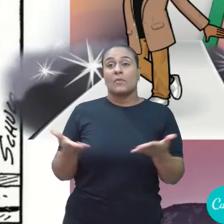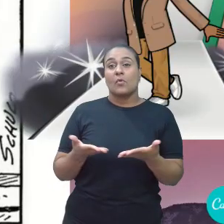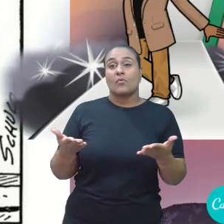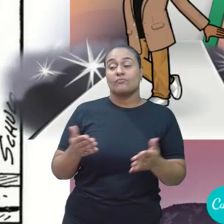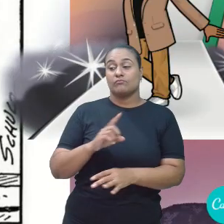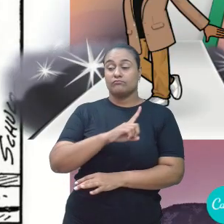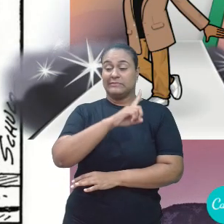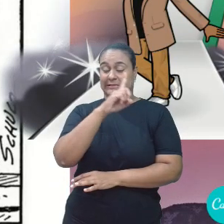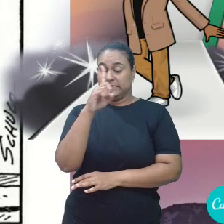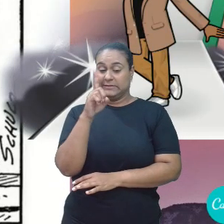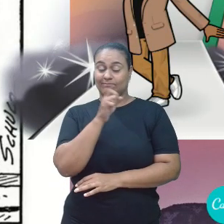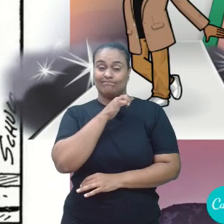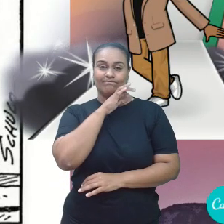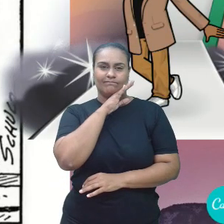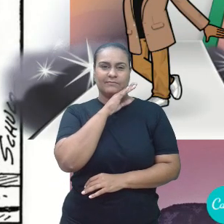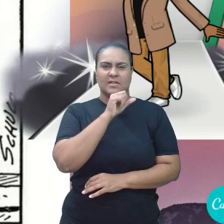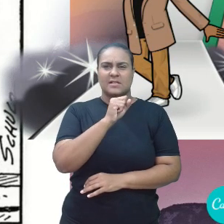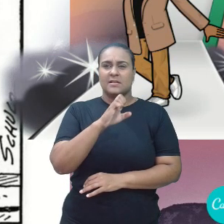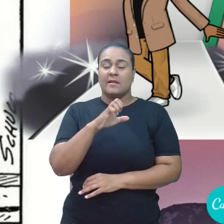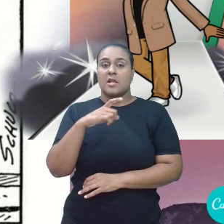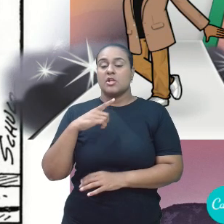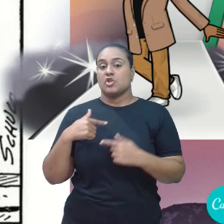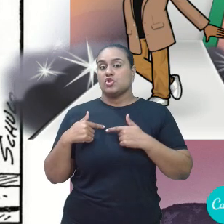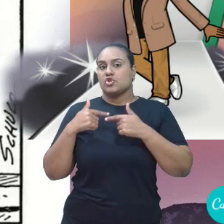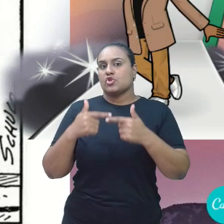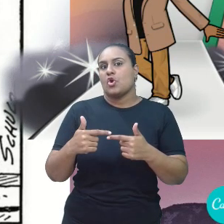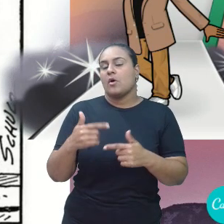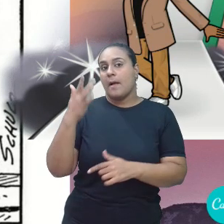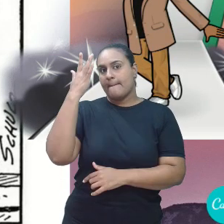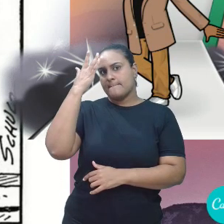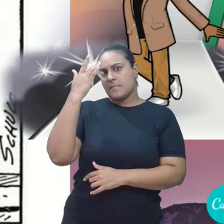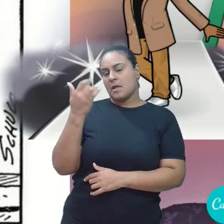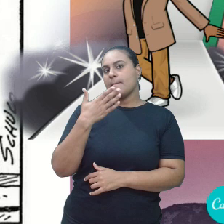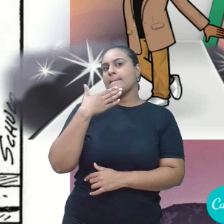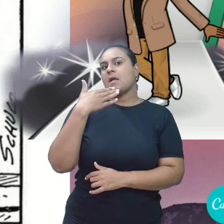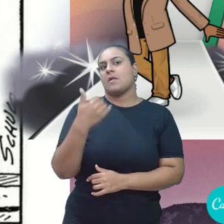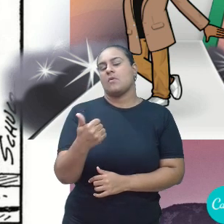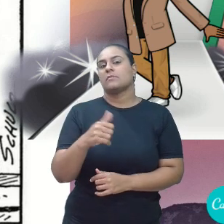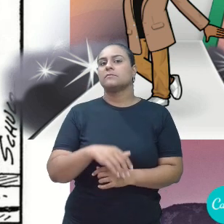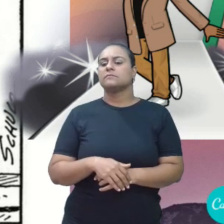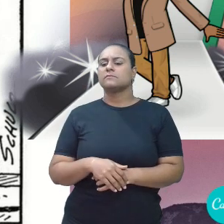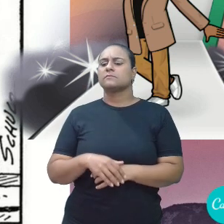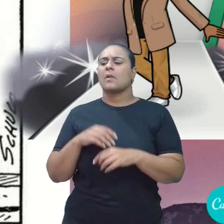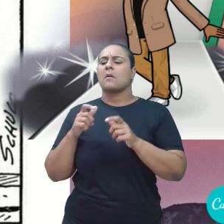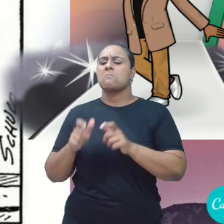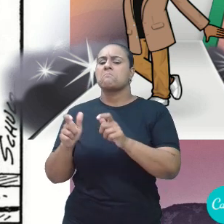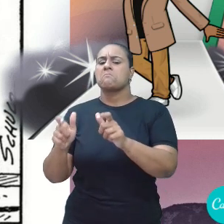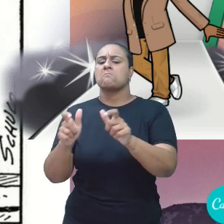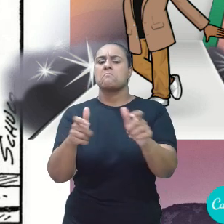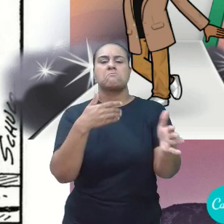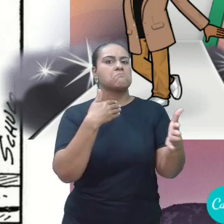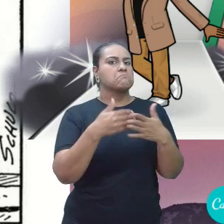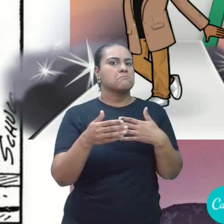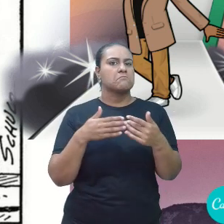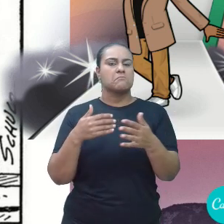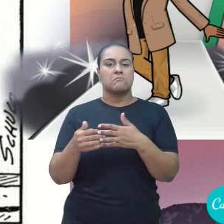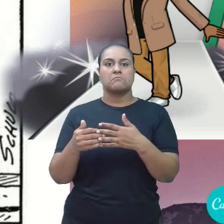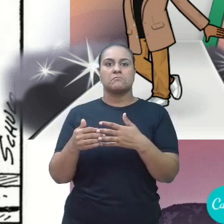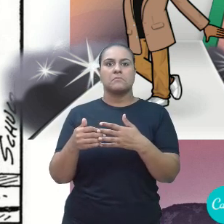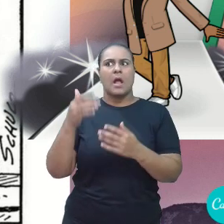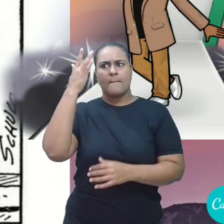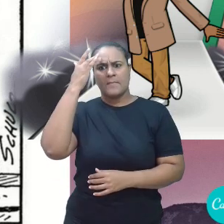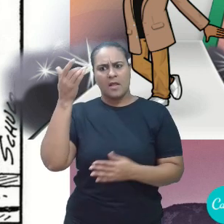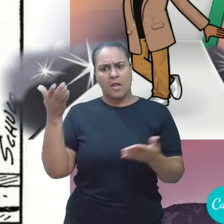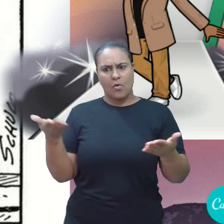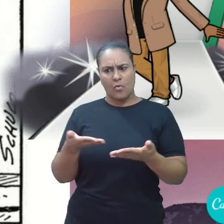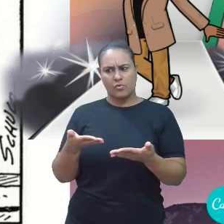foi um dia ruim, se tiver sorte amanhã será um dia melhor. Em alguma parte do mundo amanhã já é hoje,